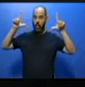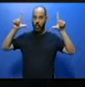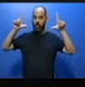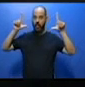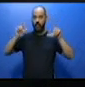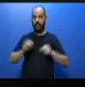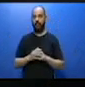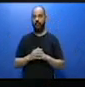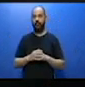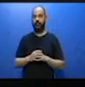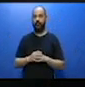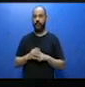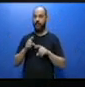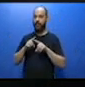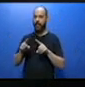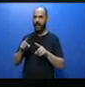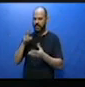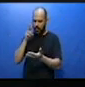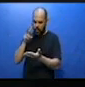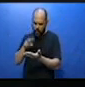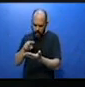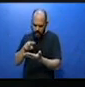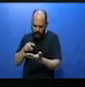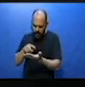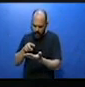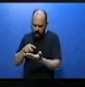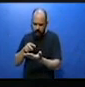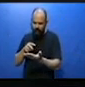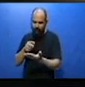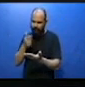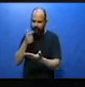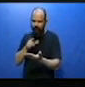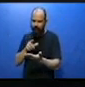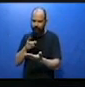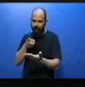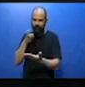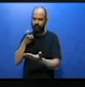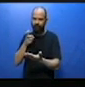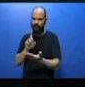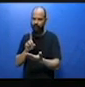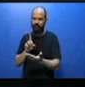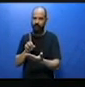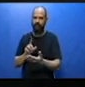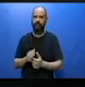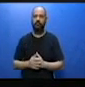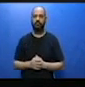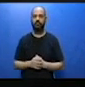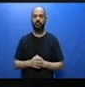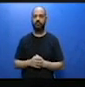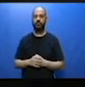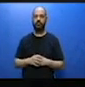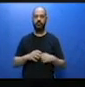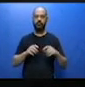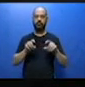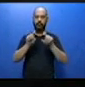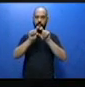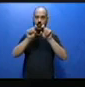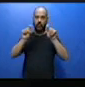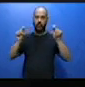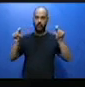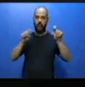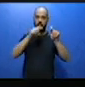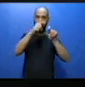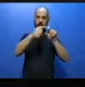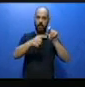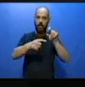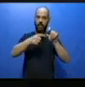também, mas a olho nu a gente não consegue, certo? Cada anel contém minúsculas